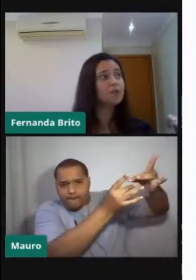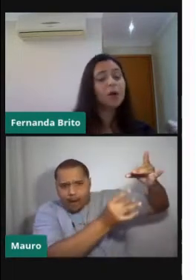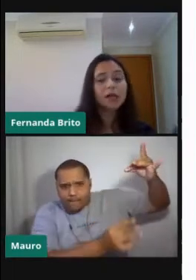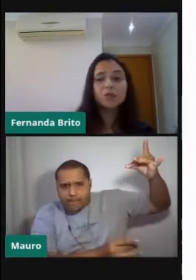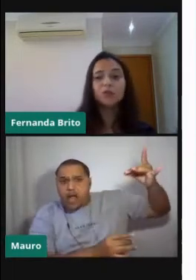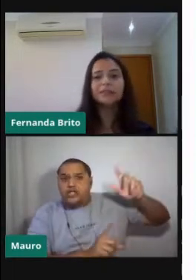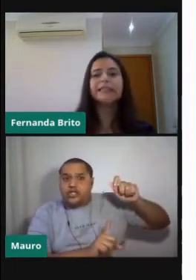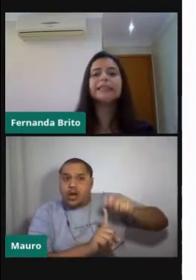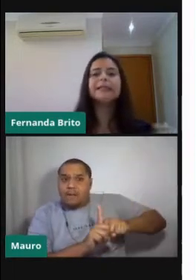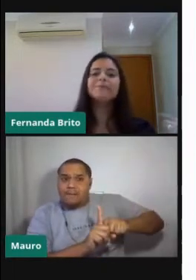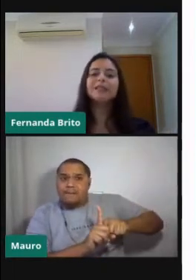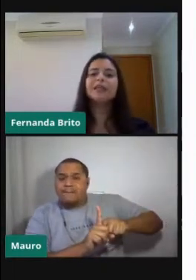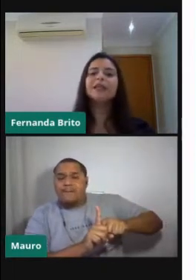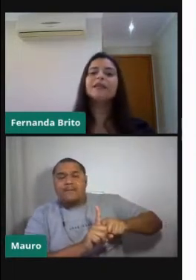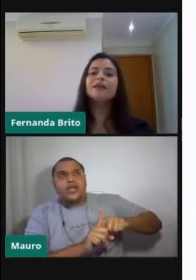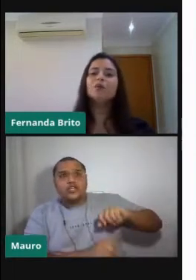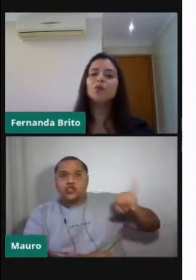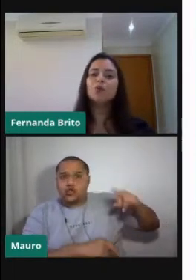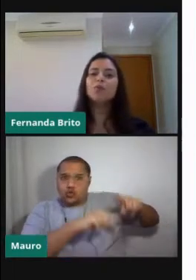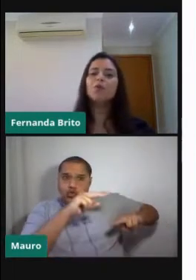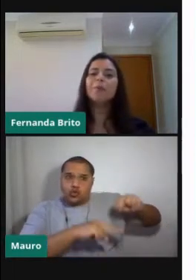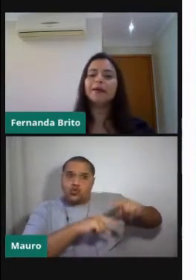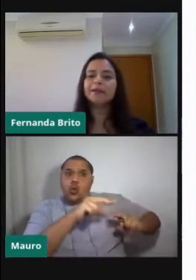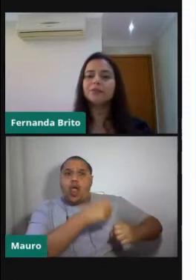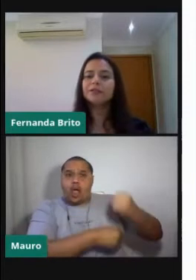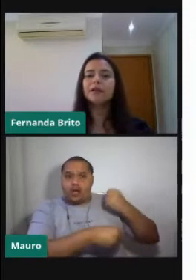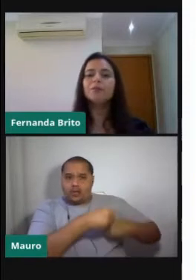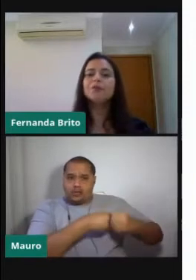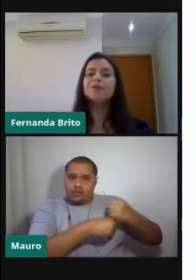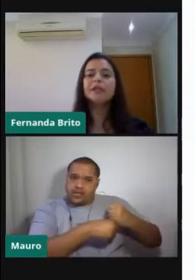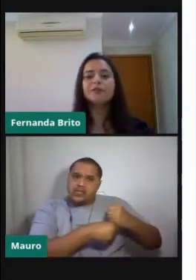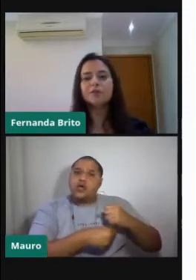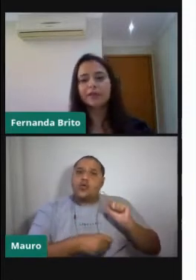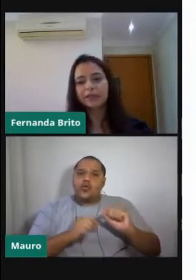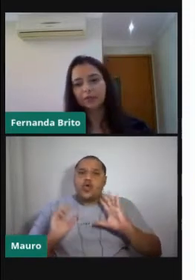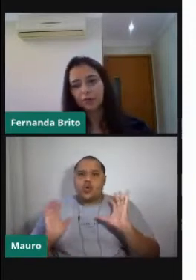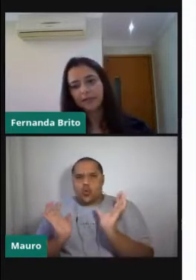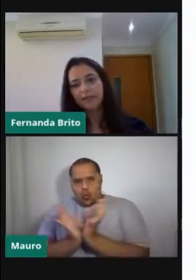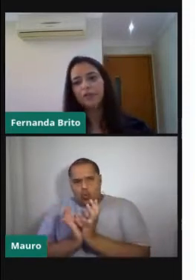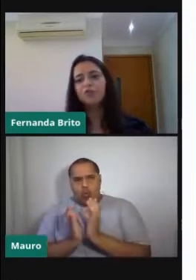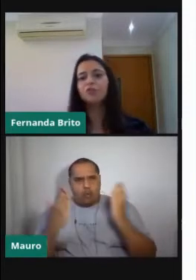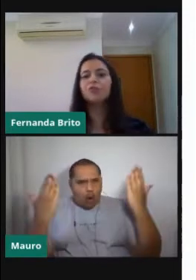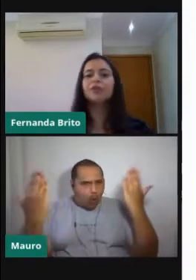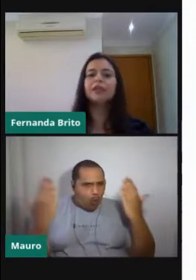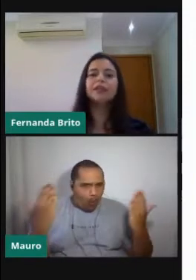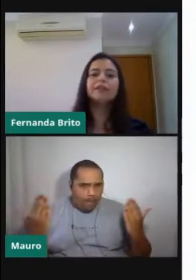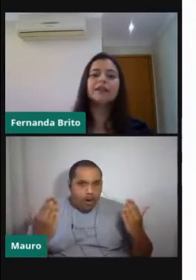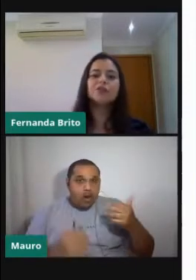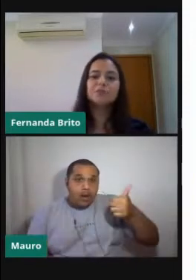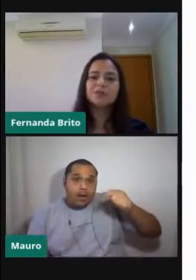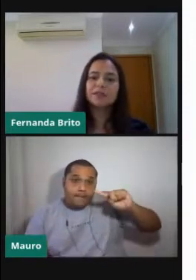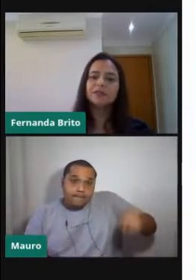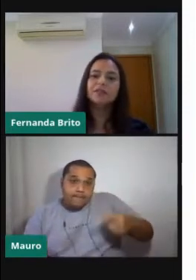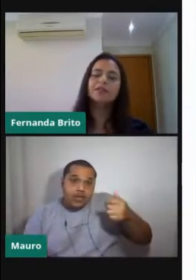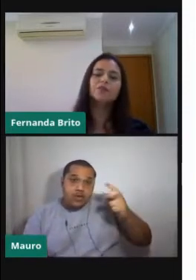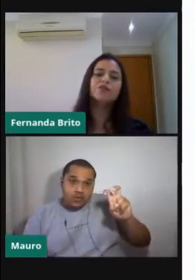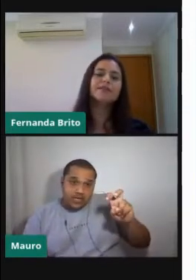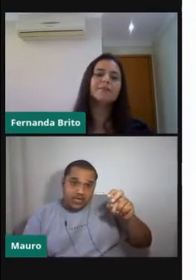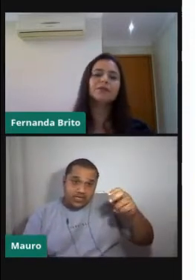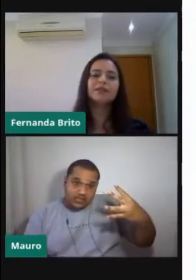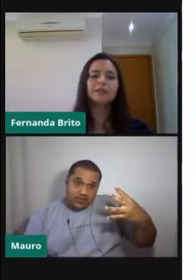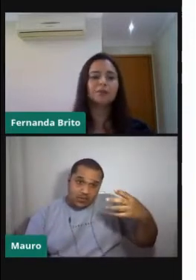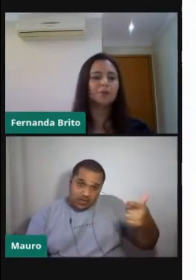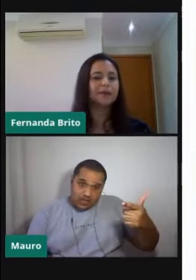passado, não vai fazer um ano, né, que um grupo comparando, então, 1.542 pacientes com cloroquina,